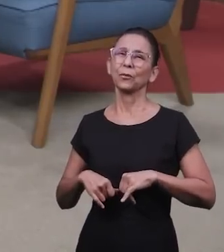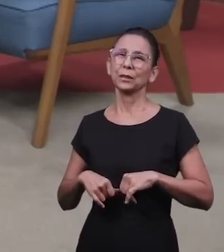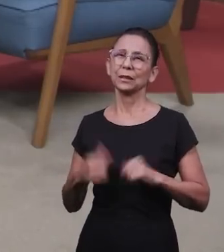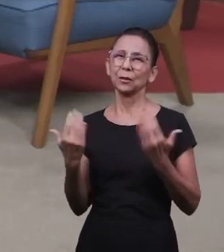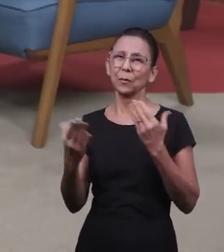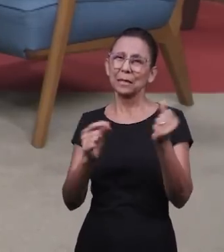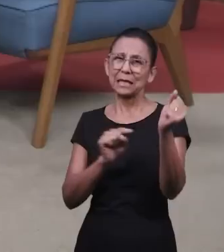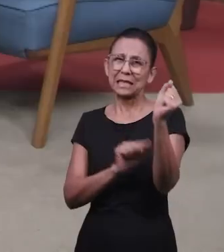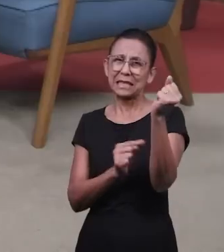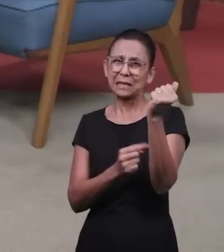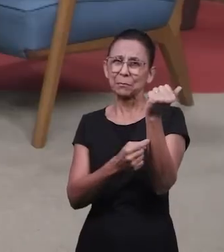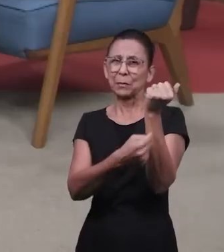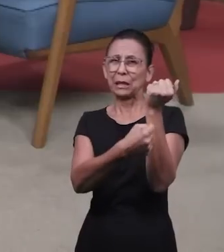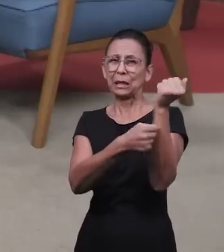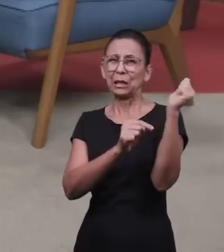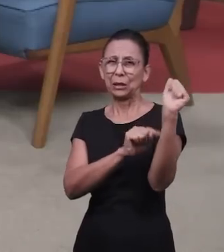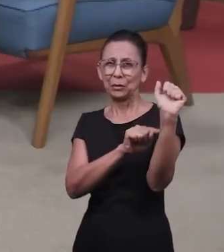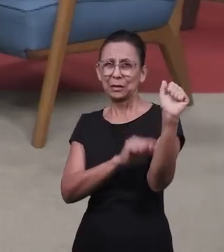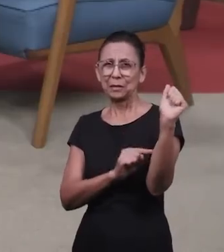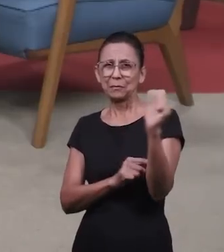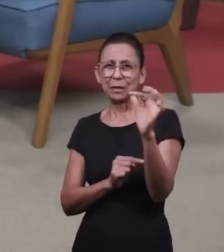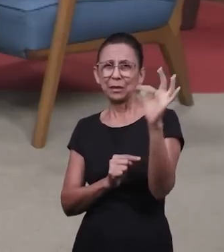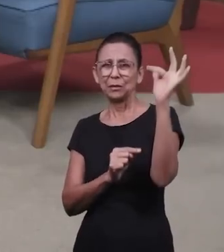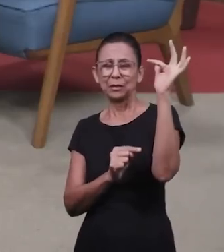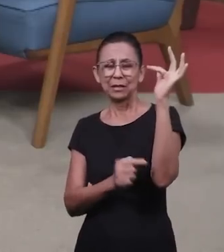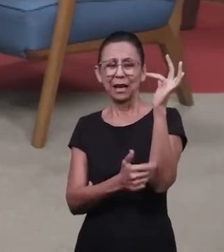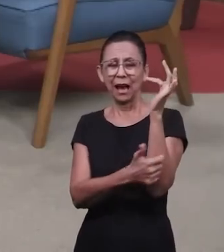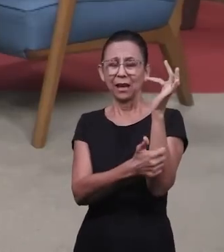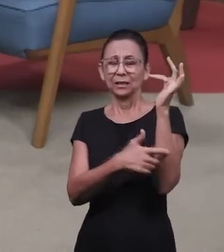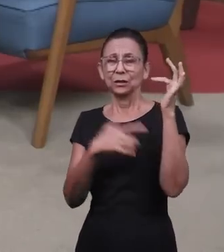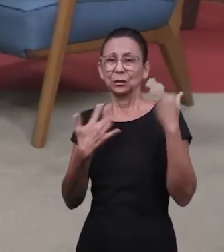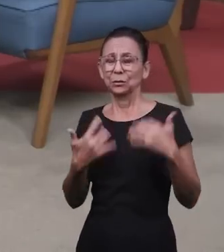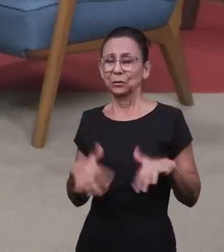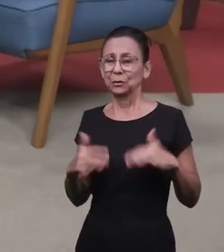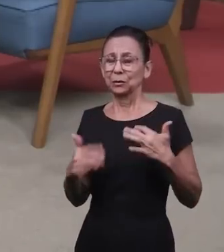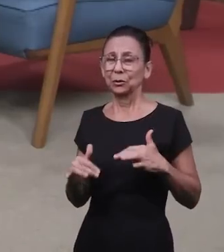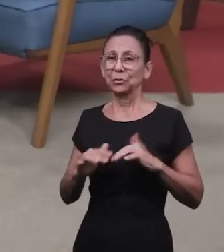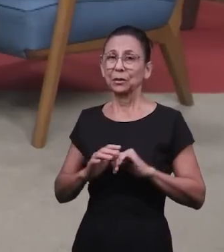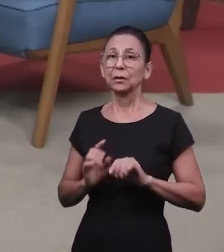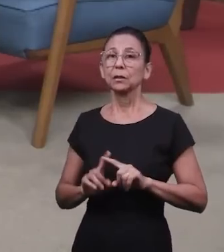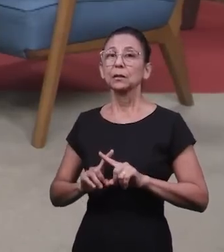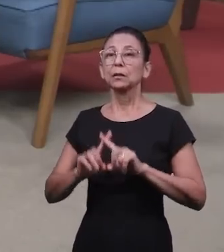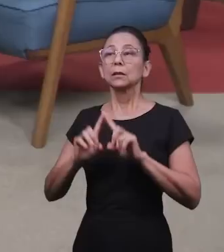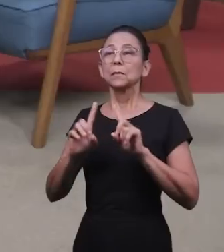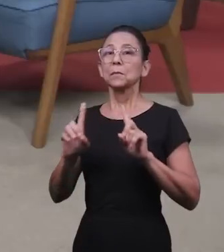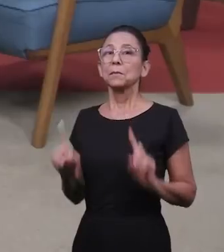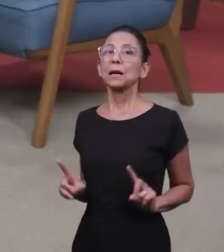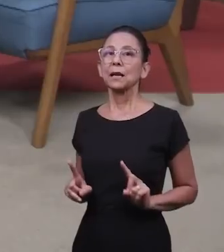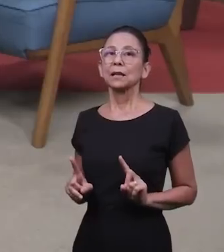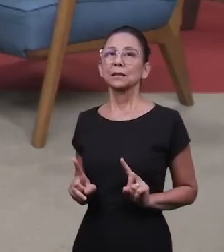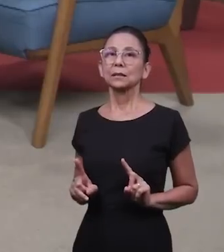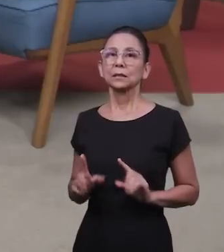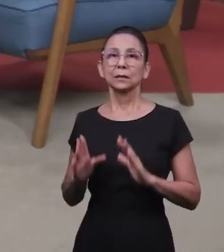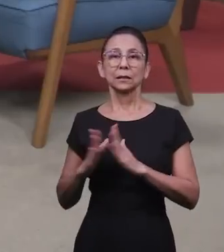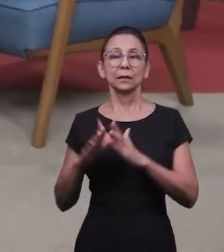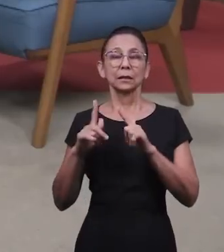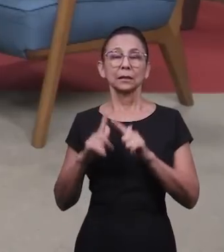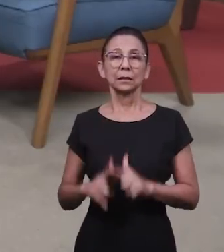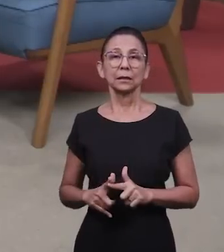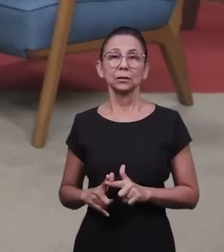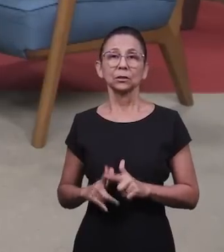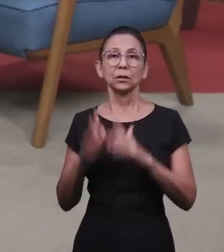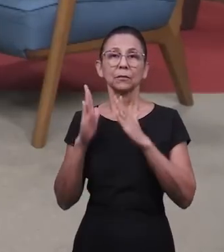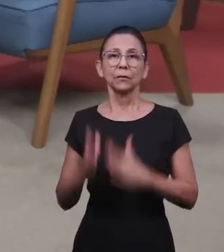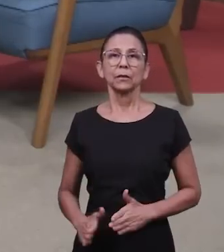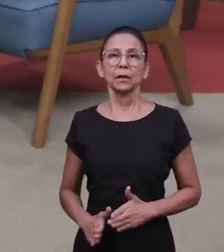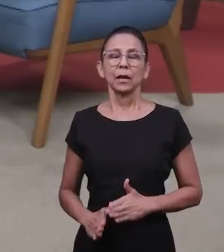Ela já vive a eternidade. Ela já vive o projeto, ela já vive em função... Pensando nas coisas de cima. Pensando nas coisas de cima. O